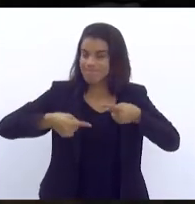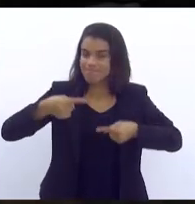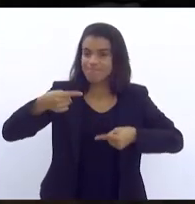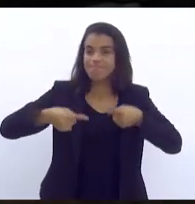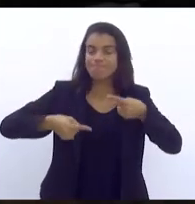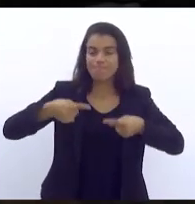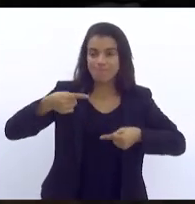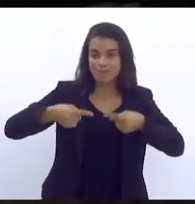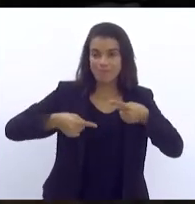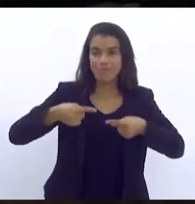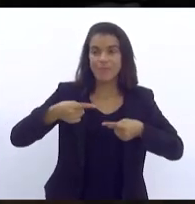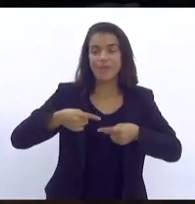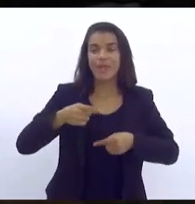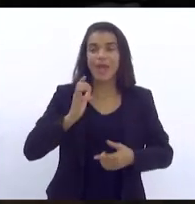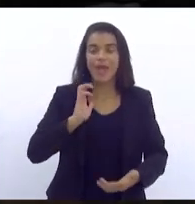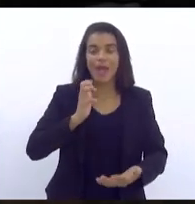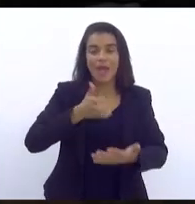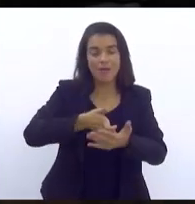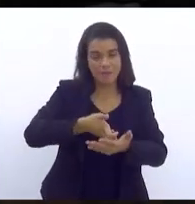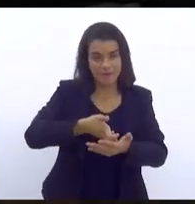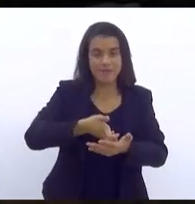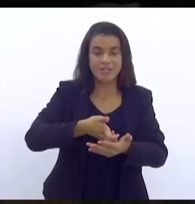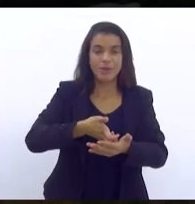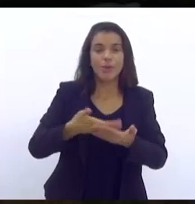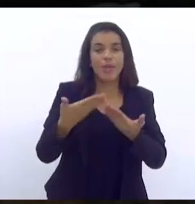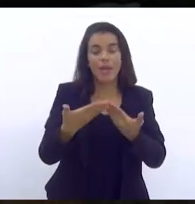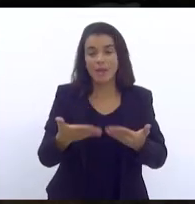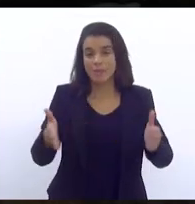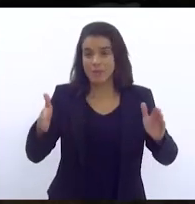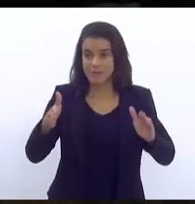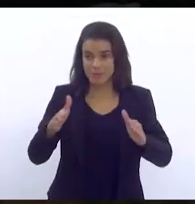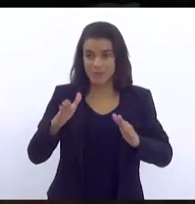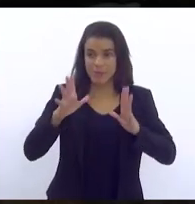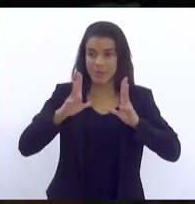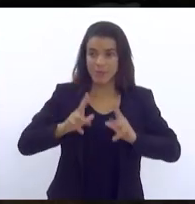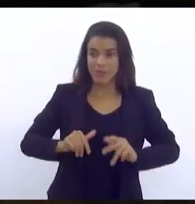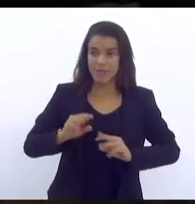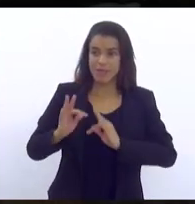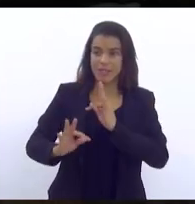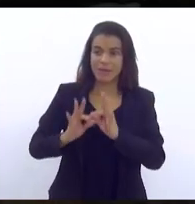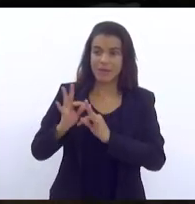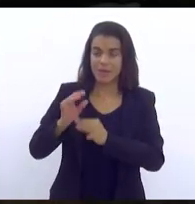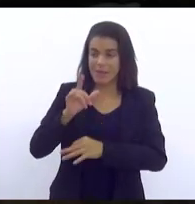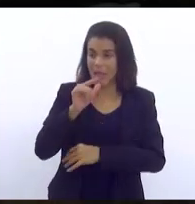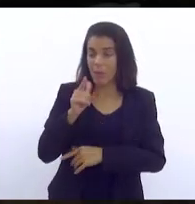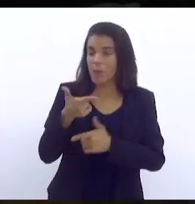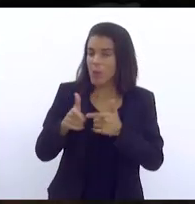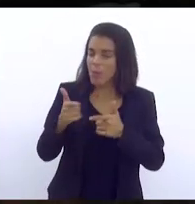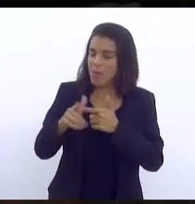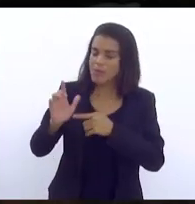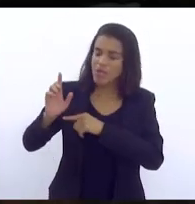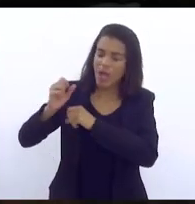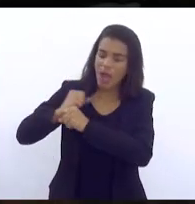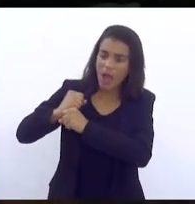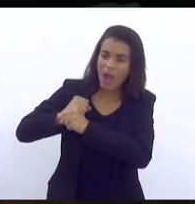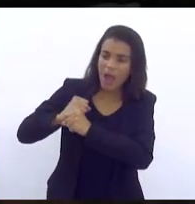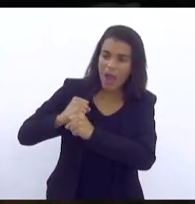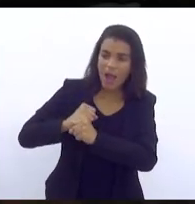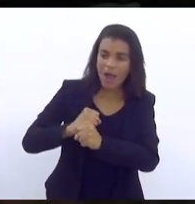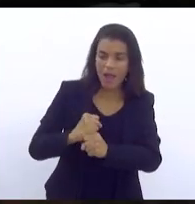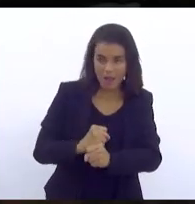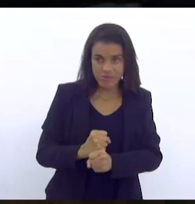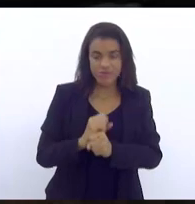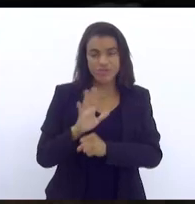à luz da privatização que é a ampliação do saneamento do Estado né um problema histórico eh falamos aqui já Na